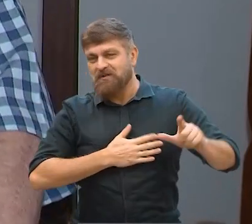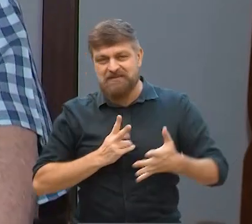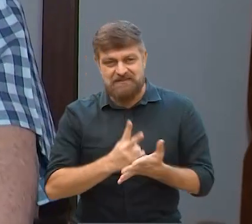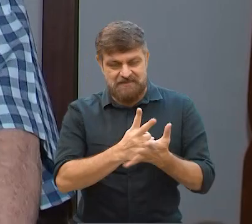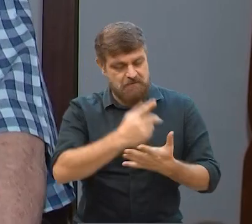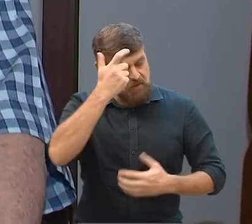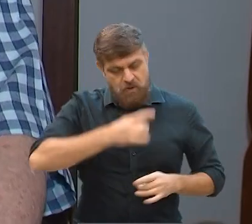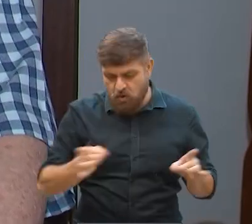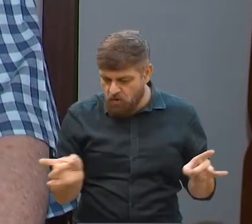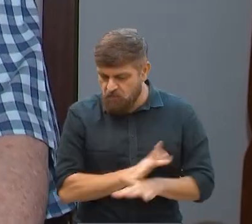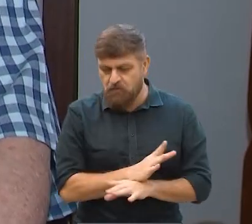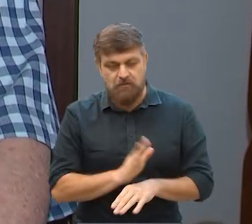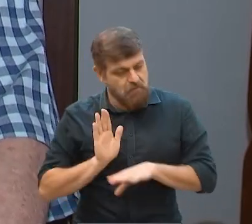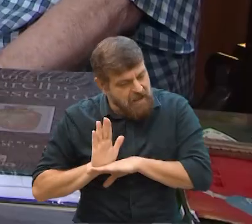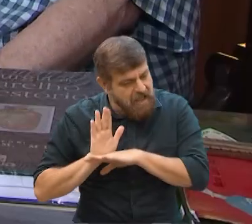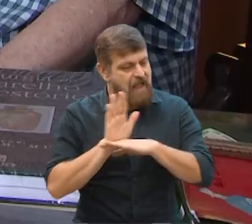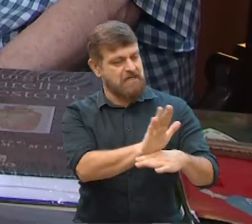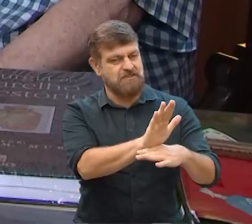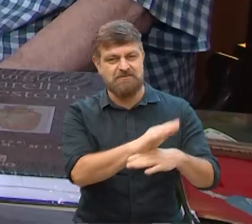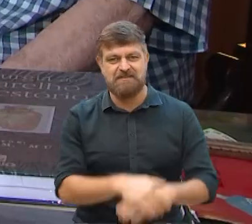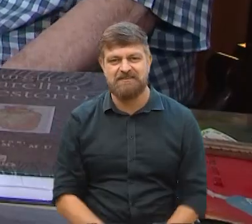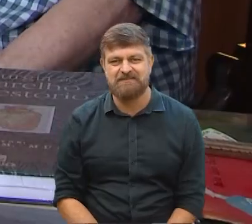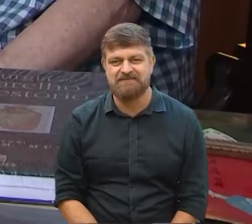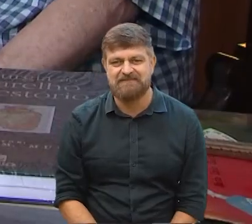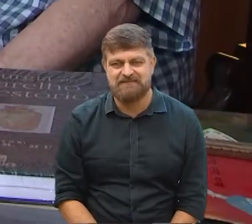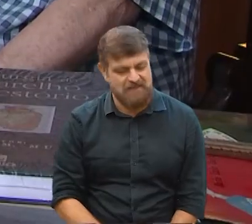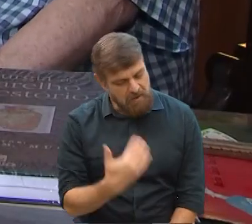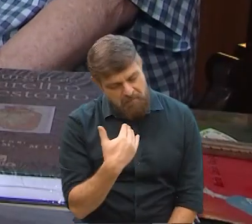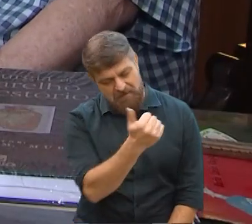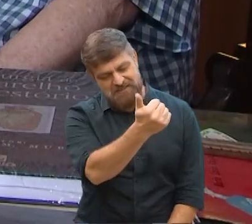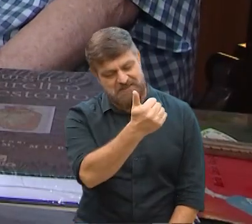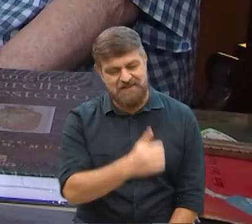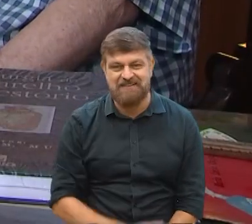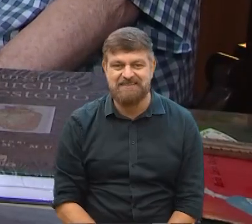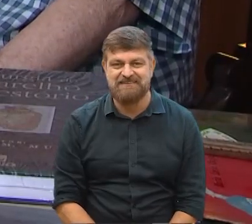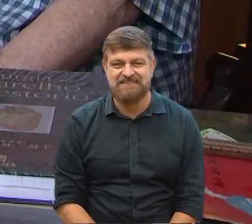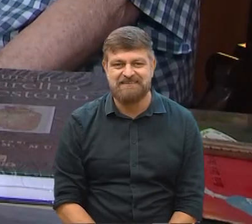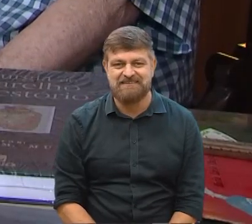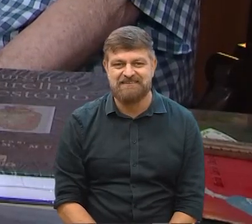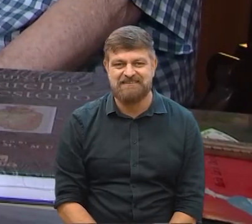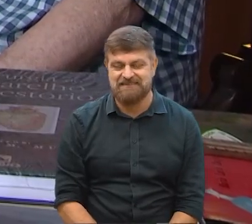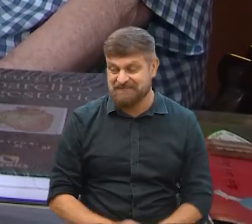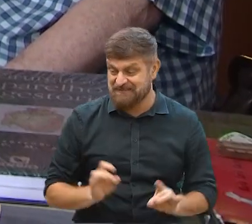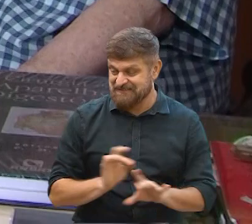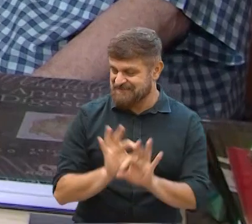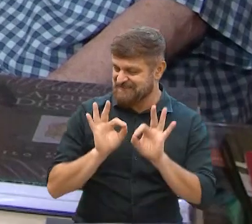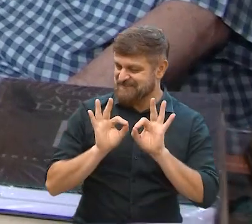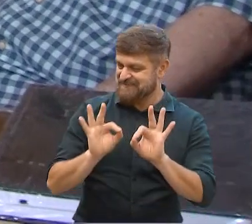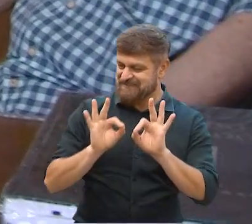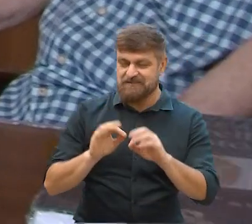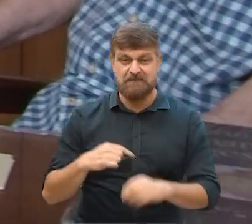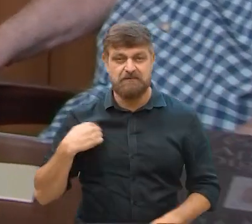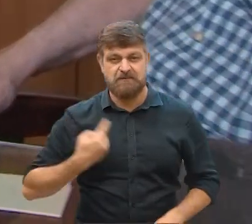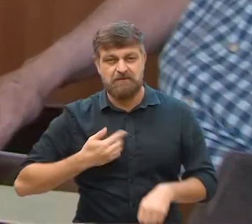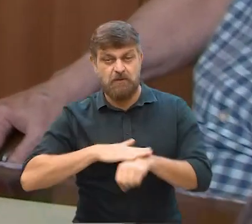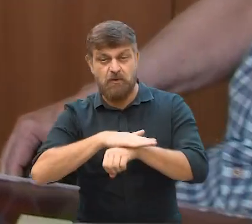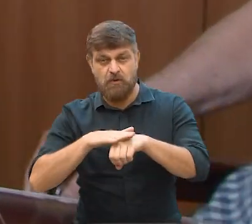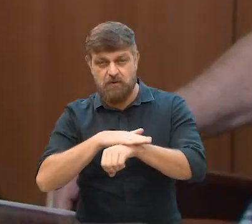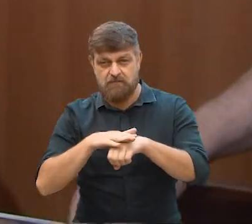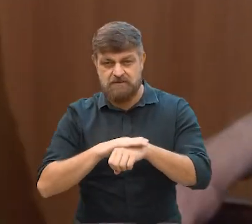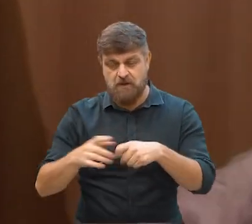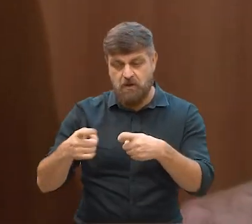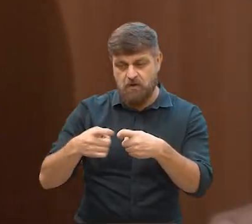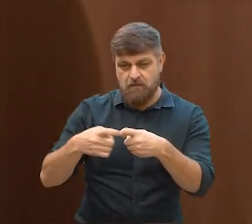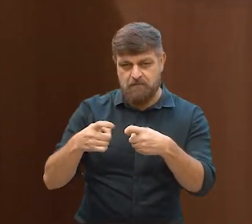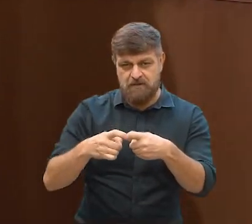às ordens, que eu puder ajudar, é só me procurar. Perfeito. E nós conversamos com o